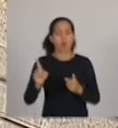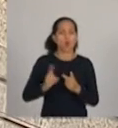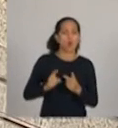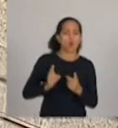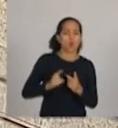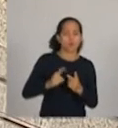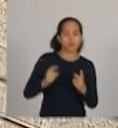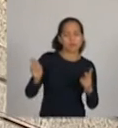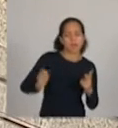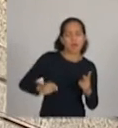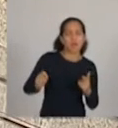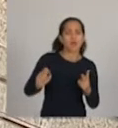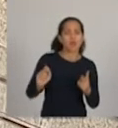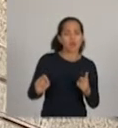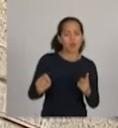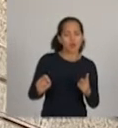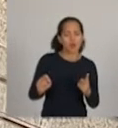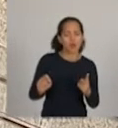seria as proximidades